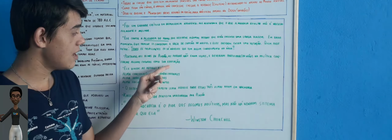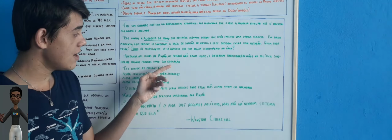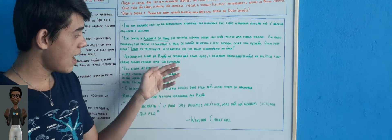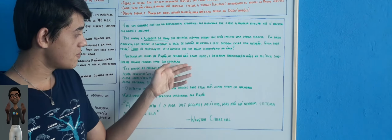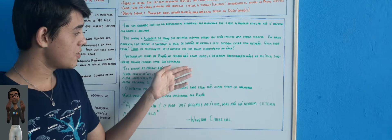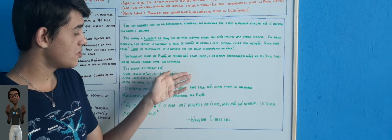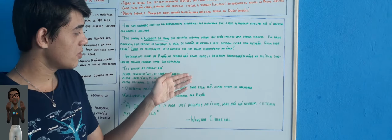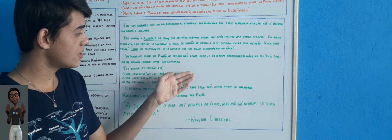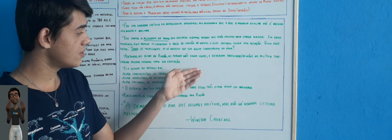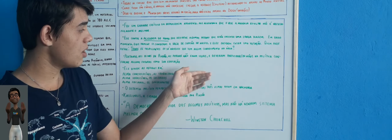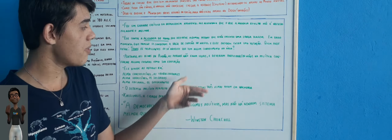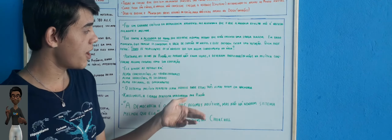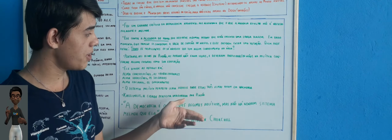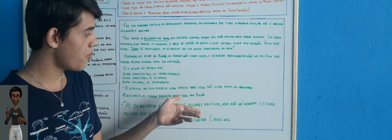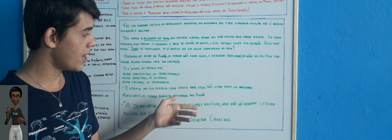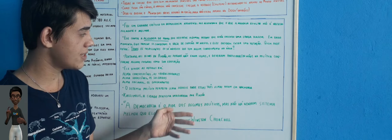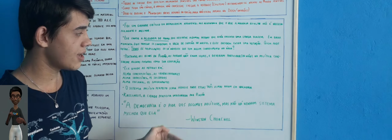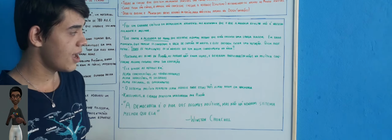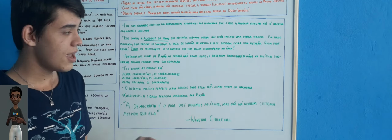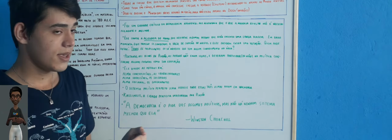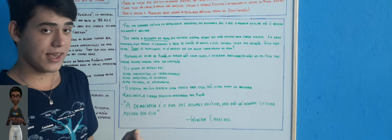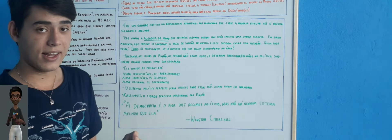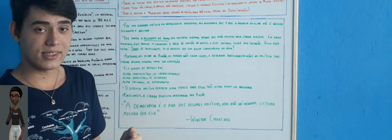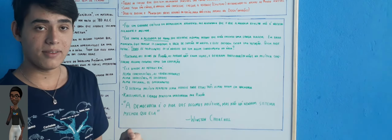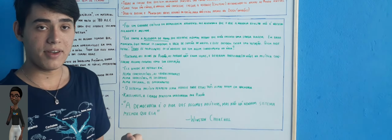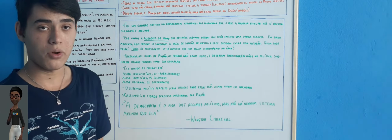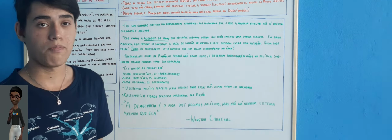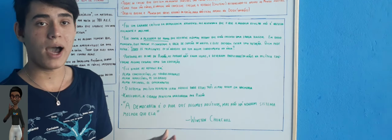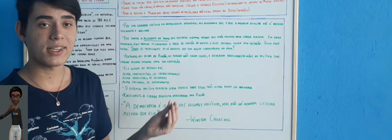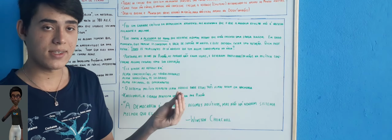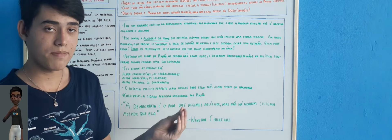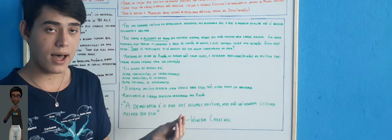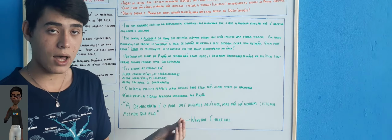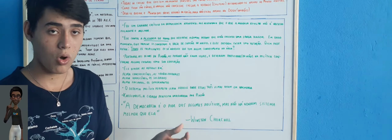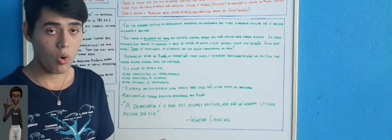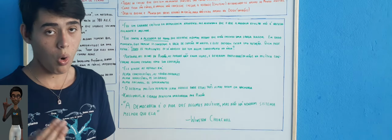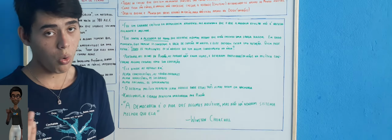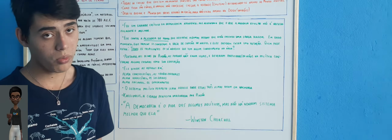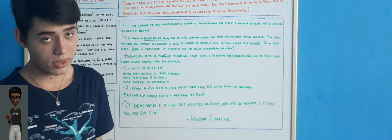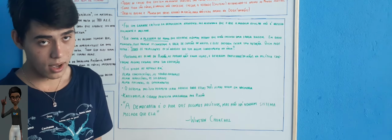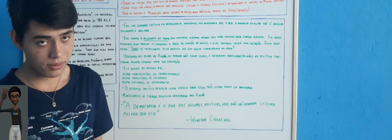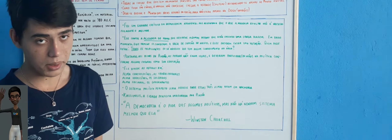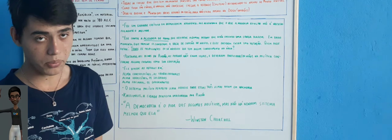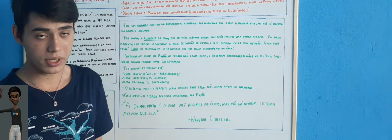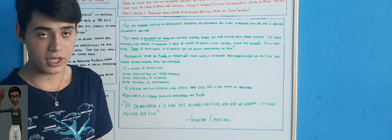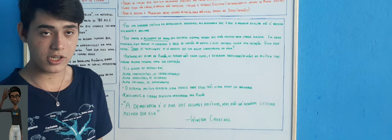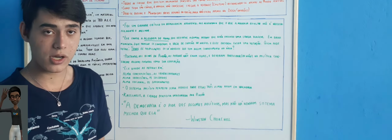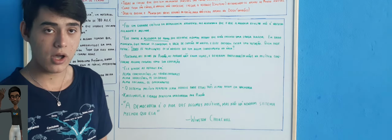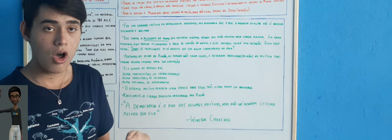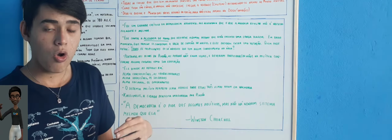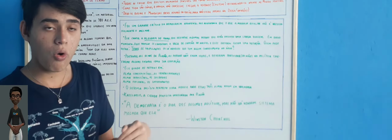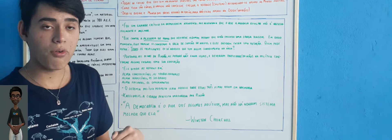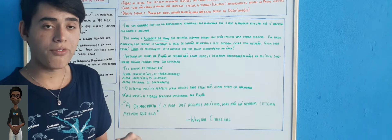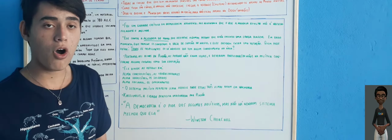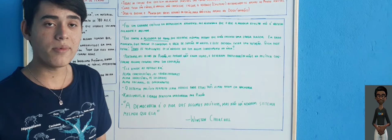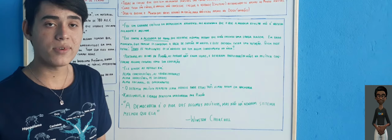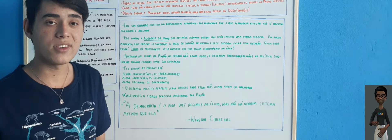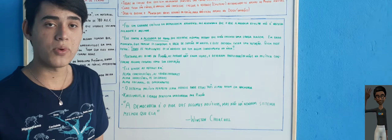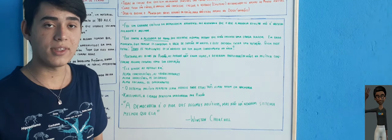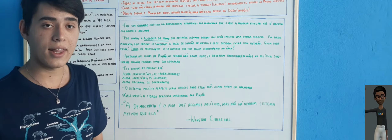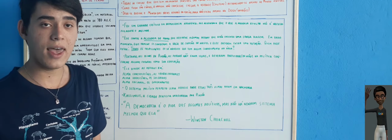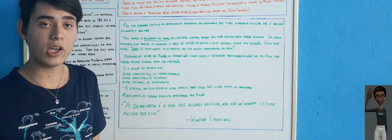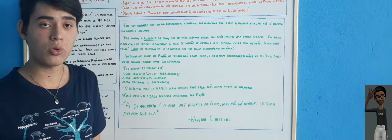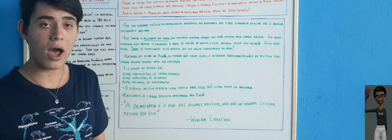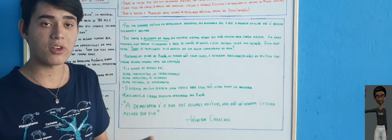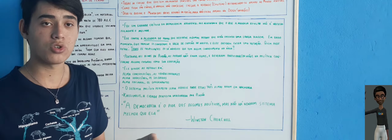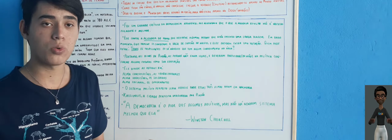olhos dele, as pessoas não eram iguais e elas deveriam participar ou não da política conforme o